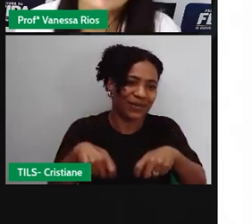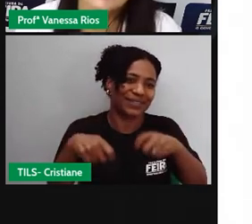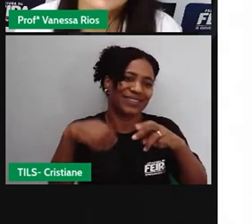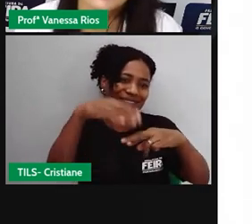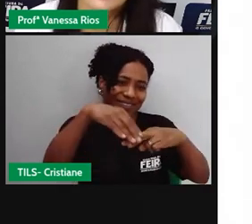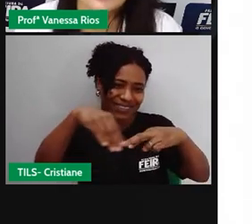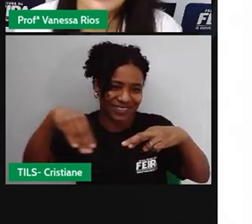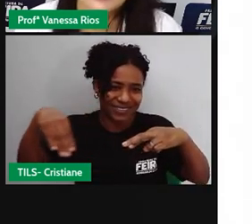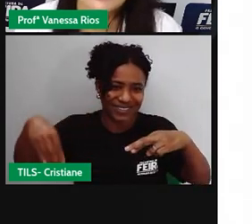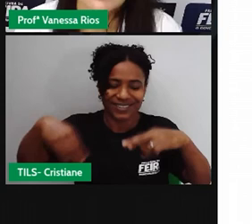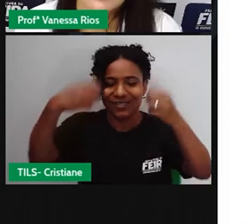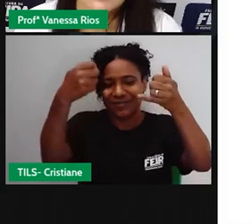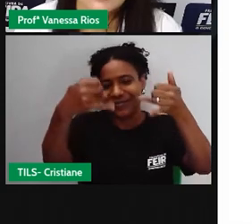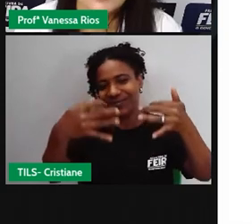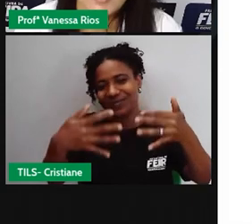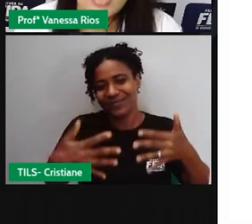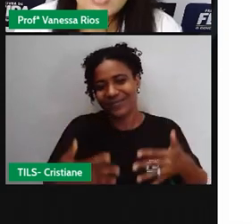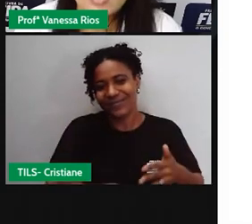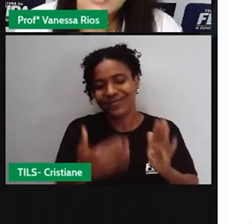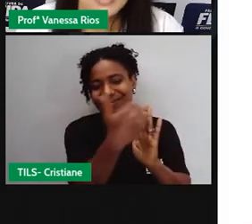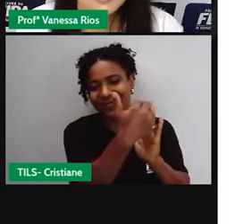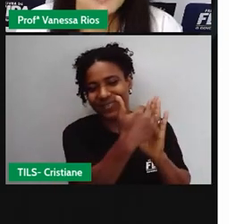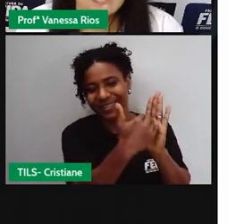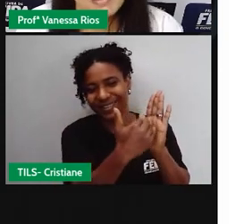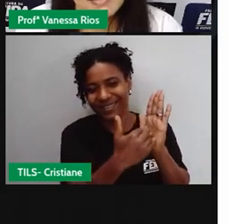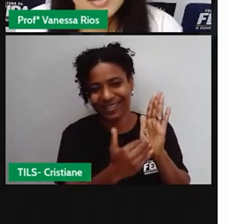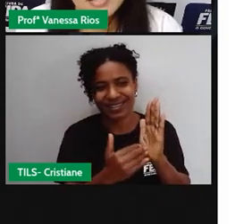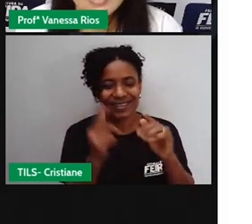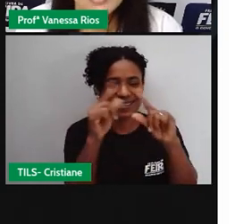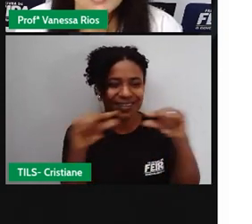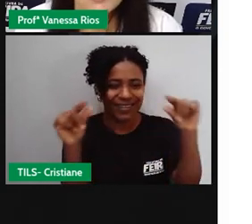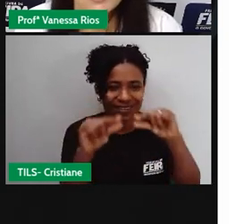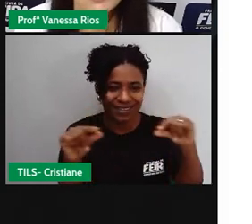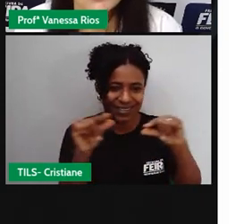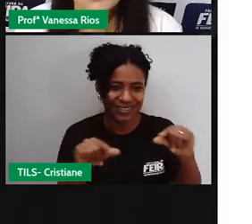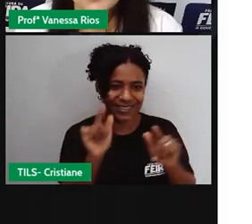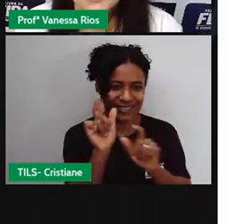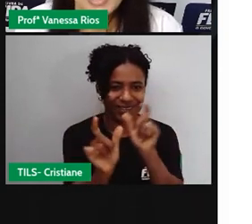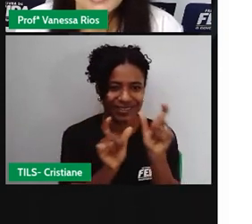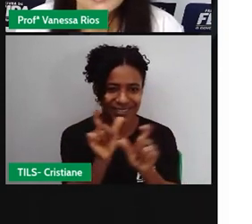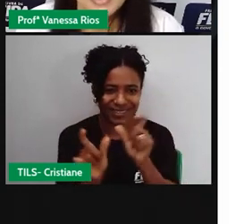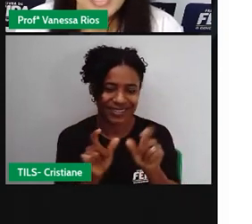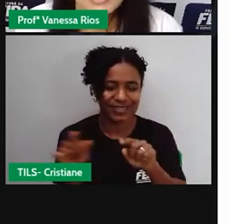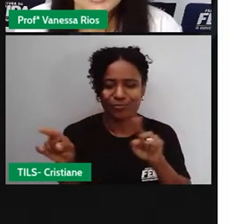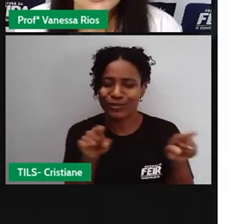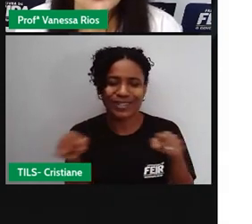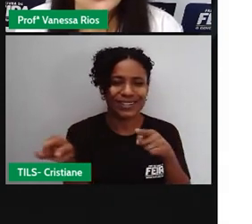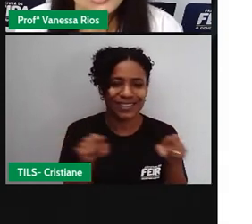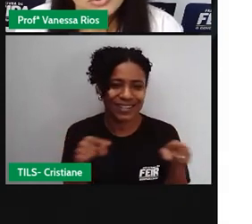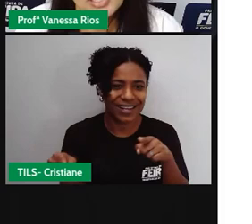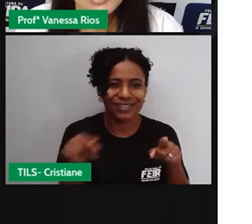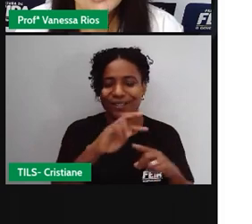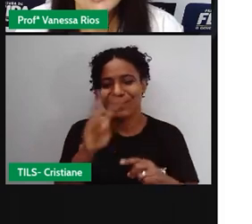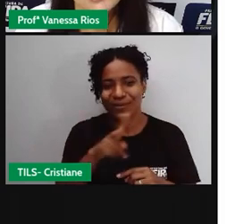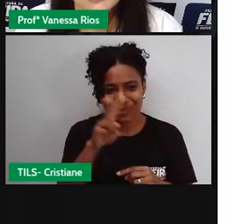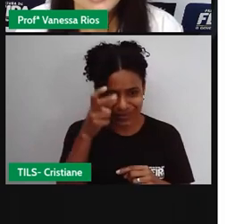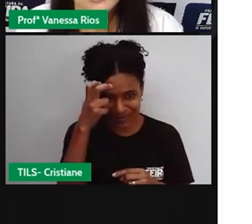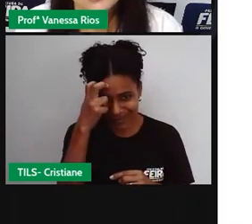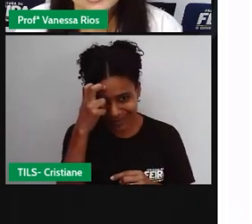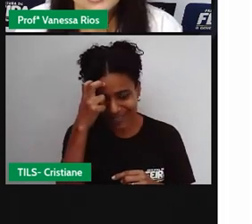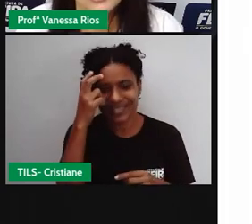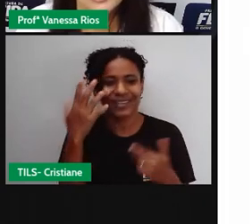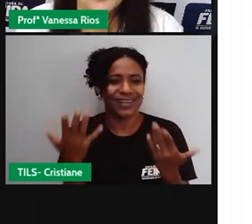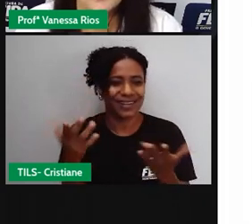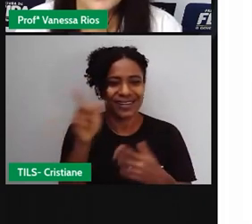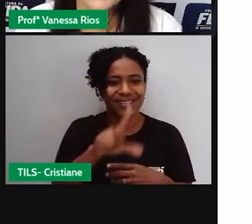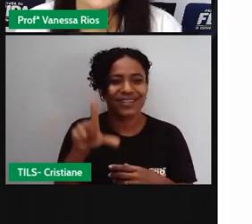através dos versos e das palavras de musicalidade, de cultura que a literatura